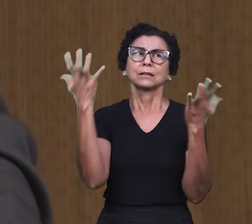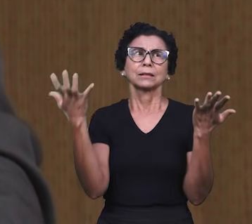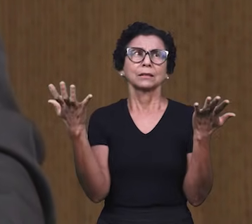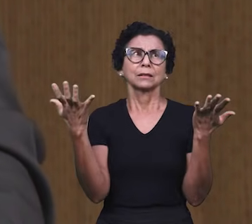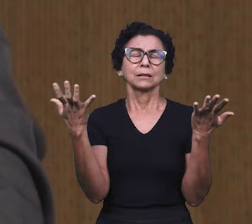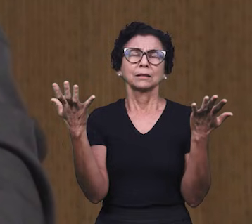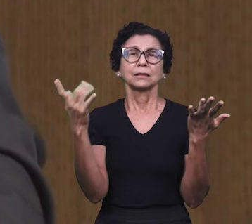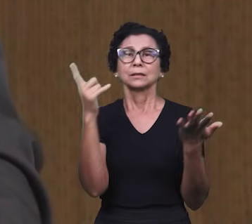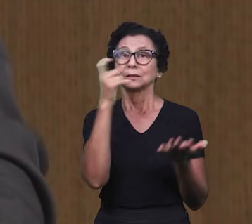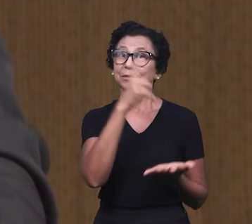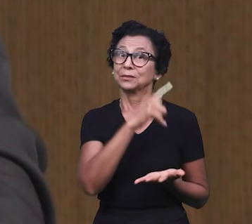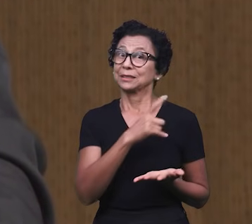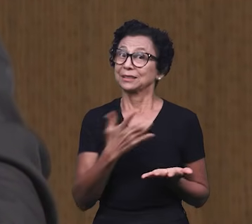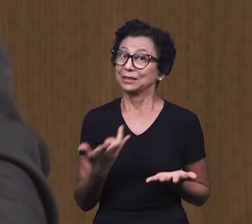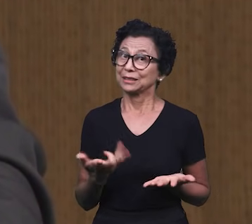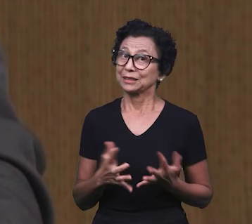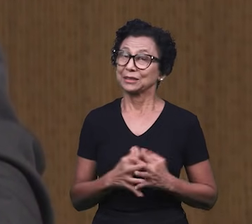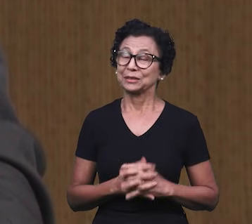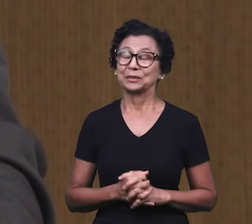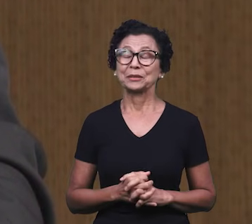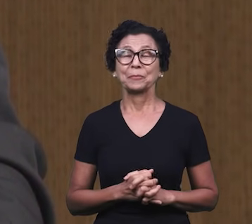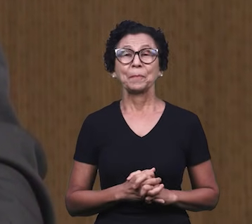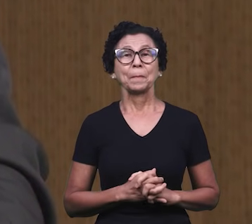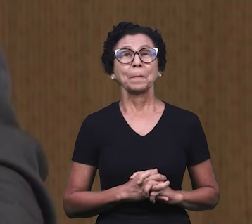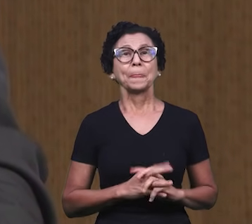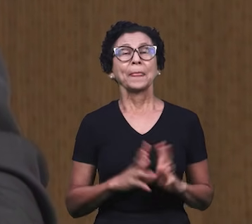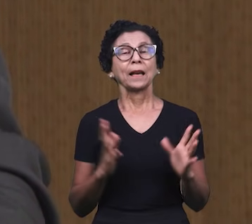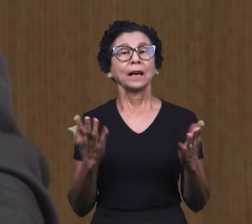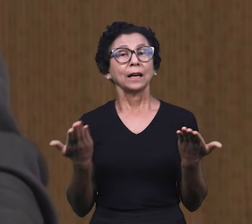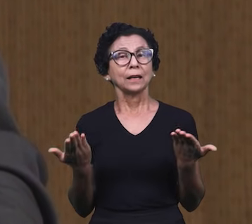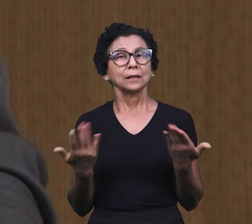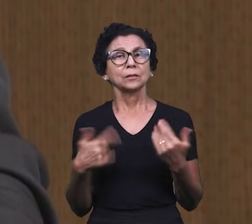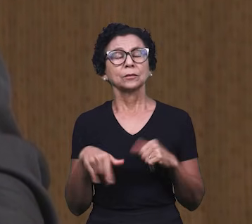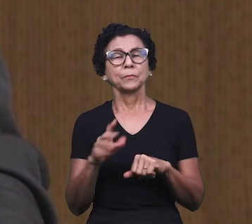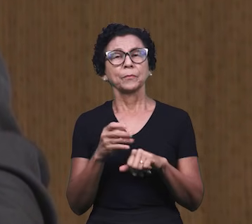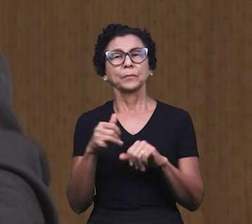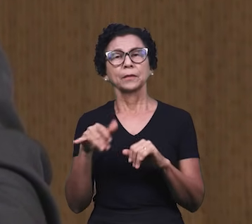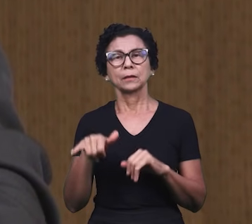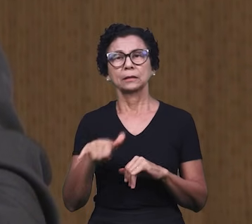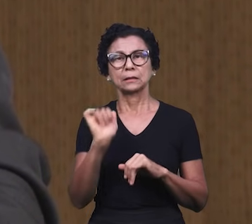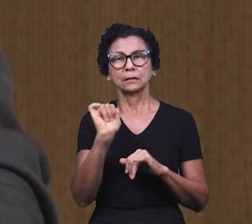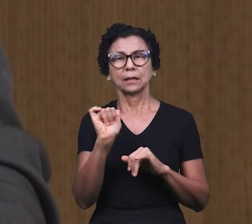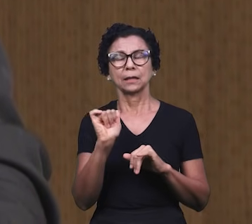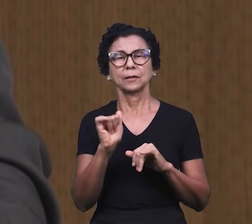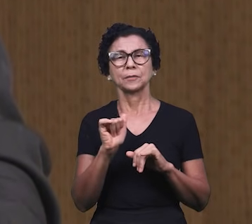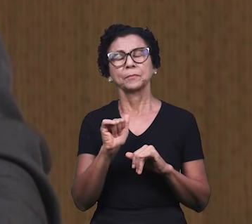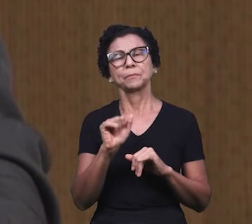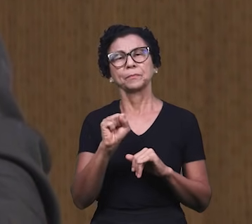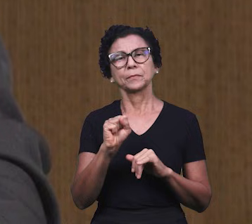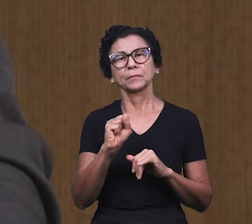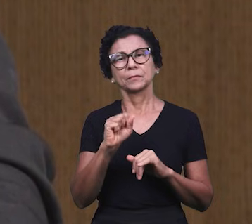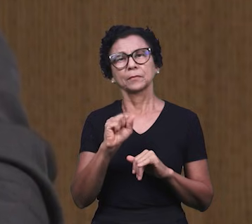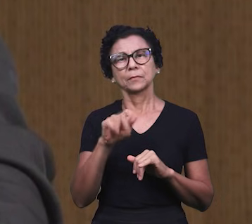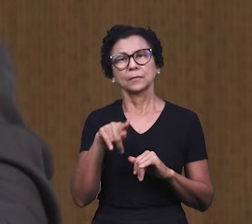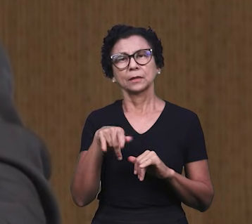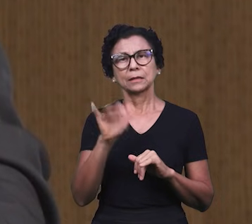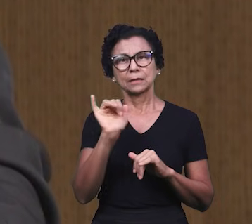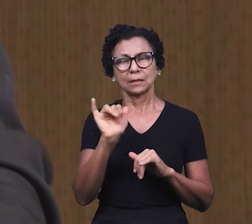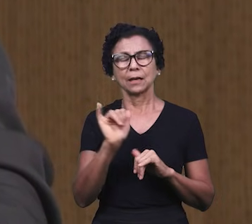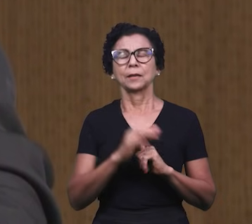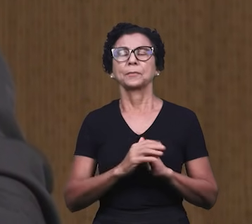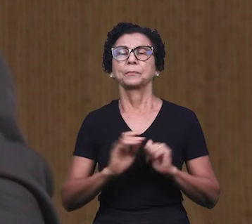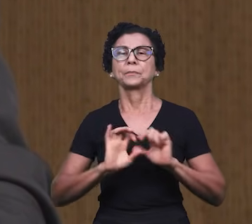olha só, por isso que a Sky Livre ela é importante para nós. Por quê? porque muitos